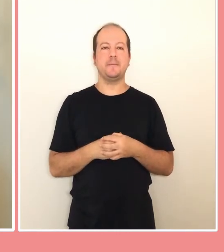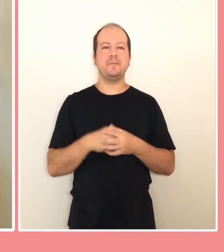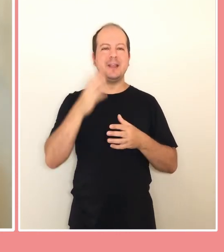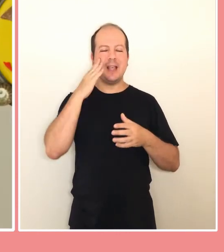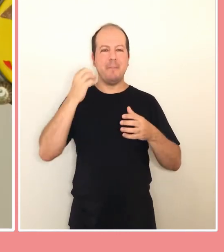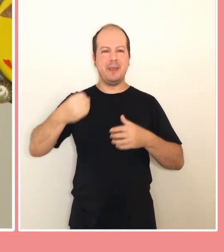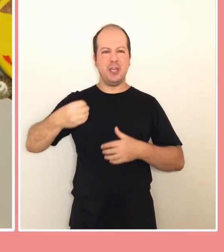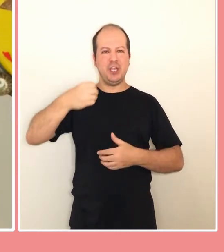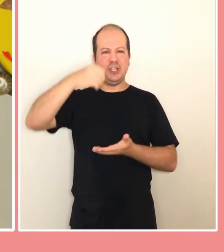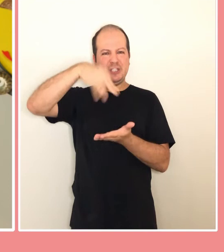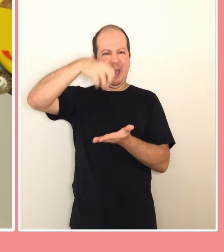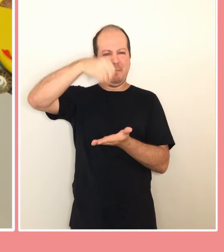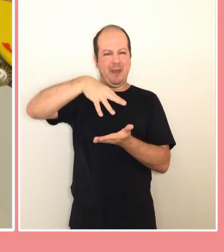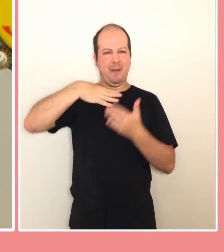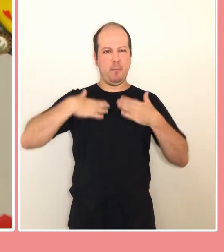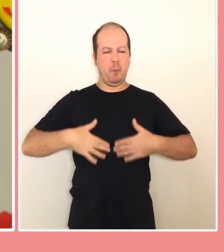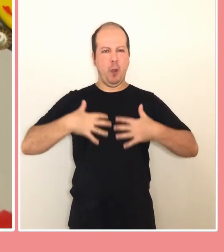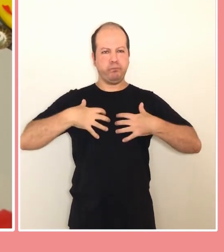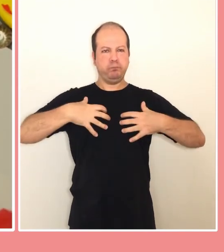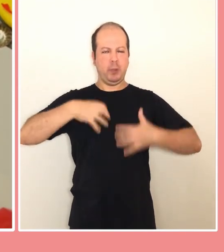pulmão ou uma chapa radiográfica, né?